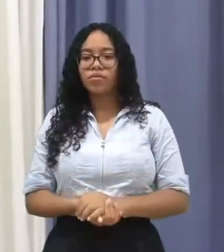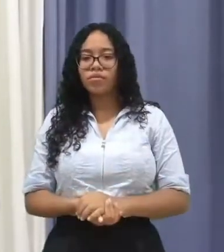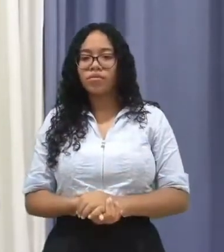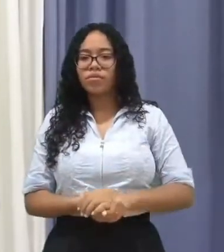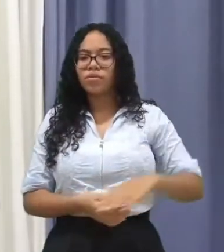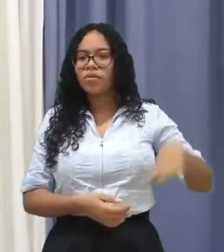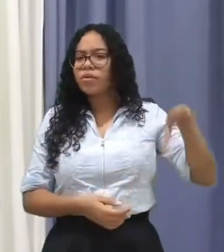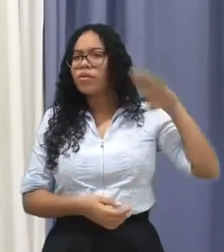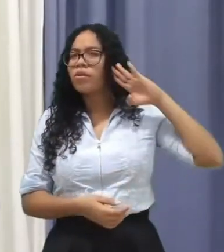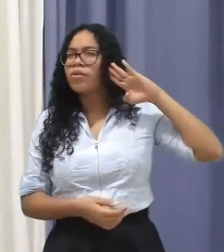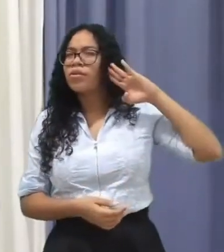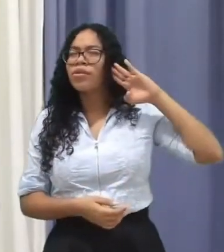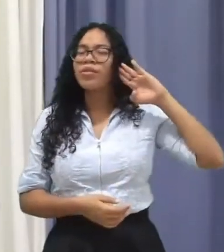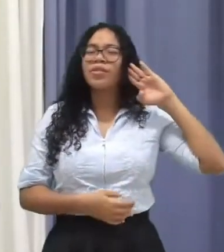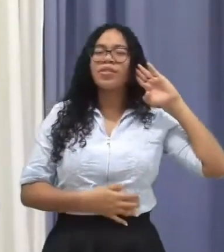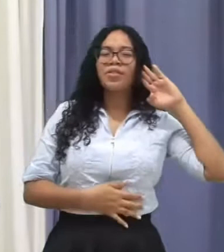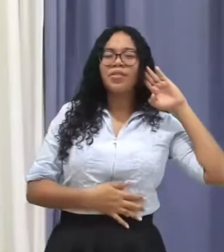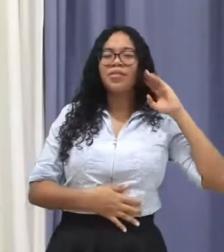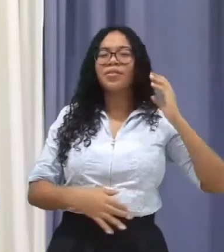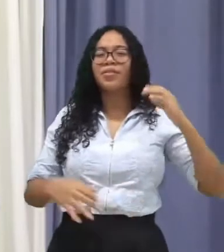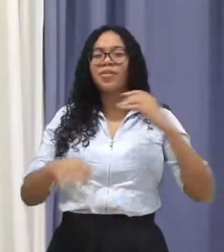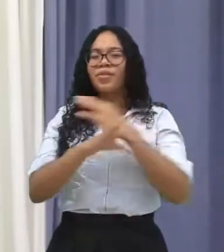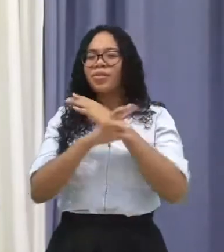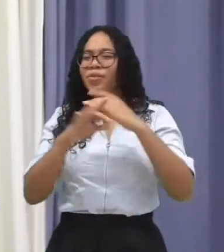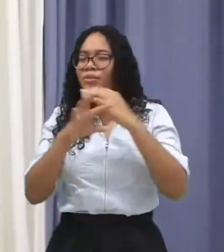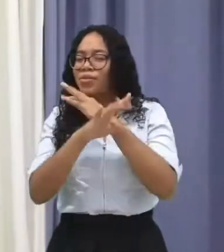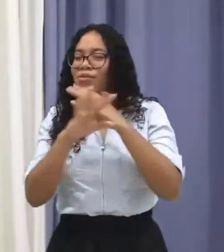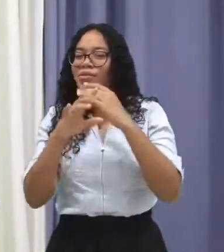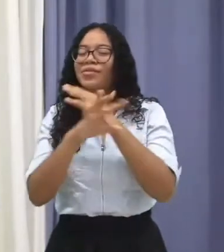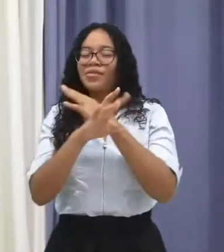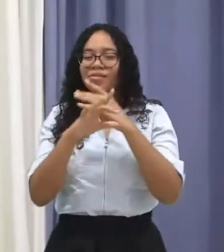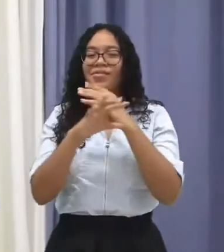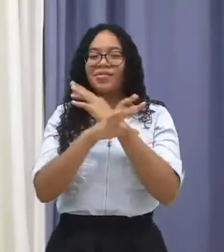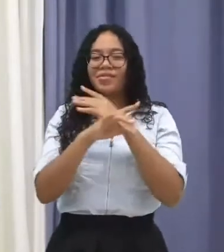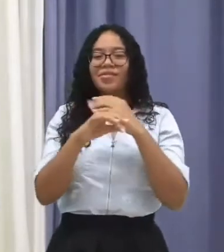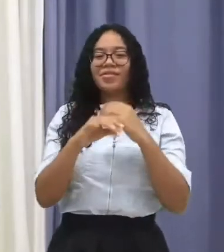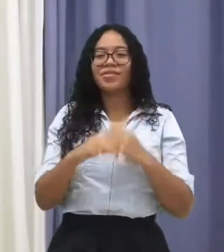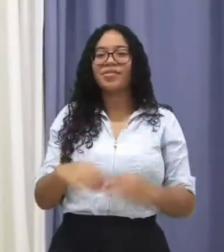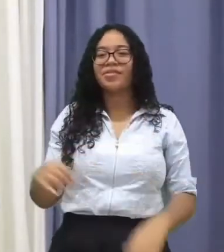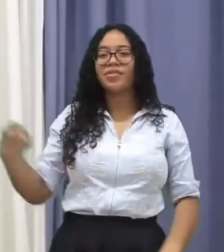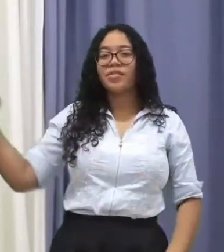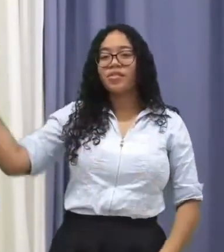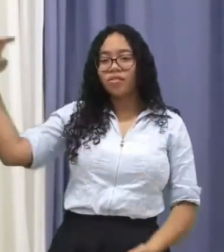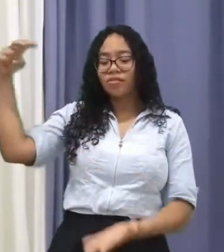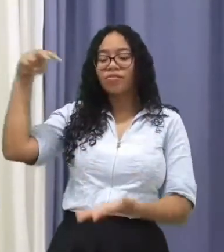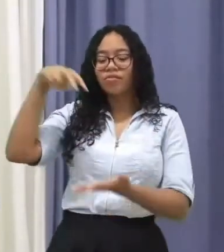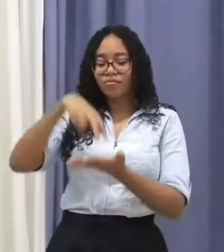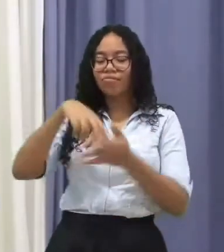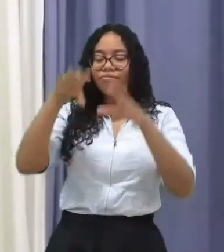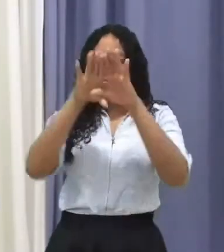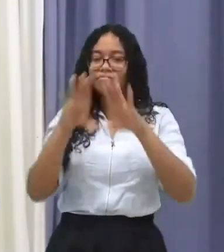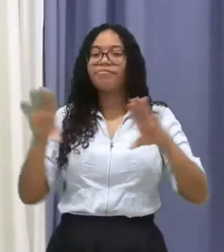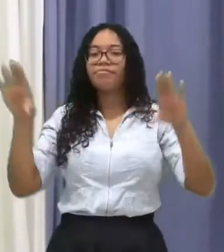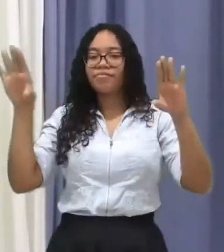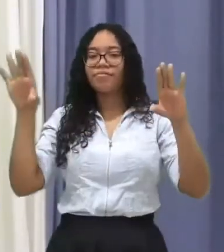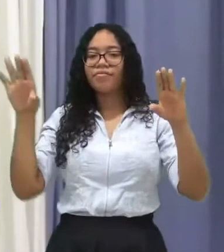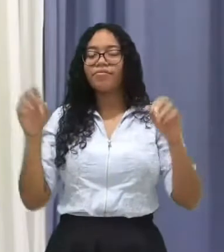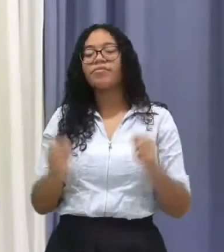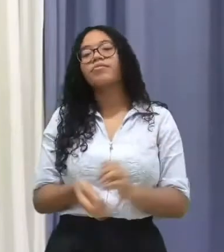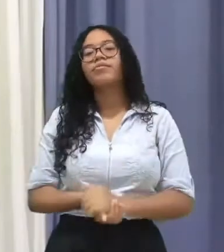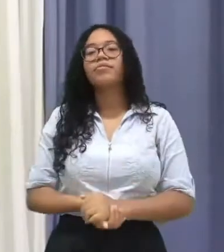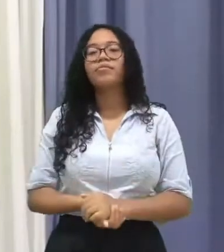e ressoada a trombeta de Deus, descerá dos céus, e os mortos em